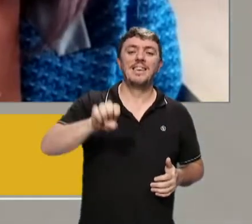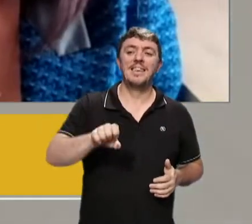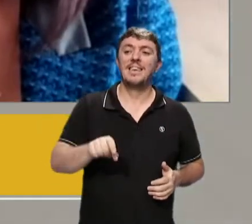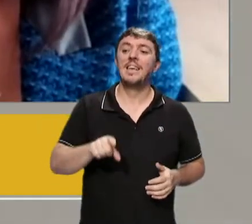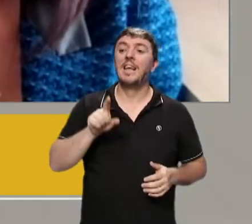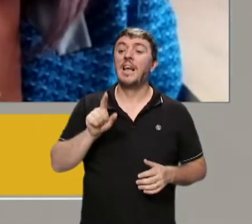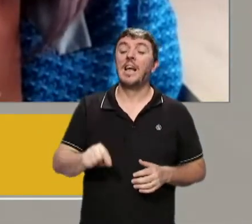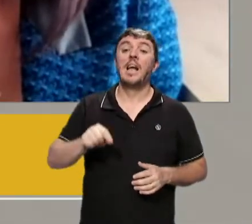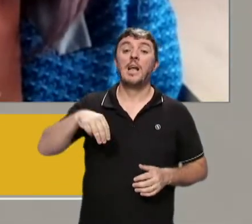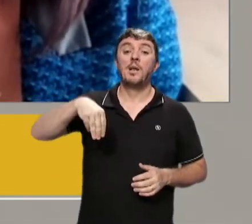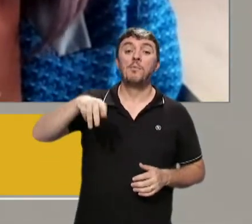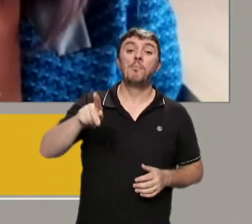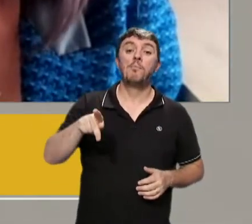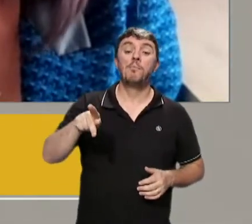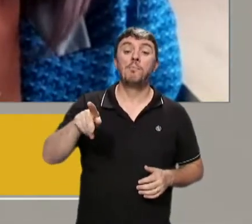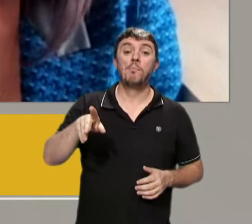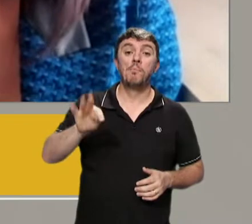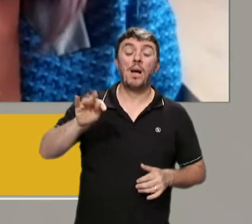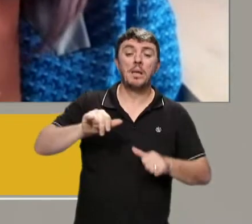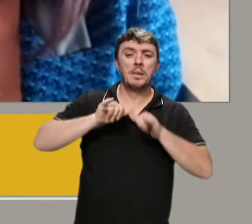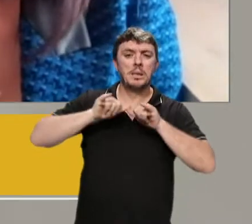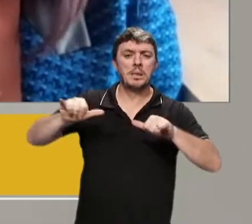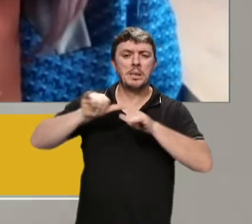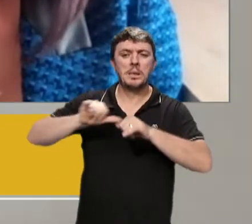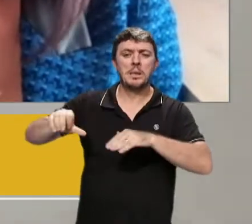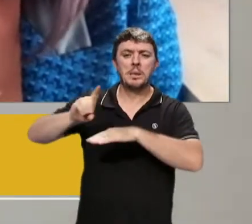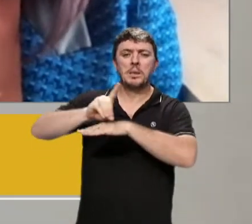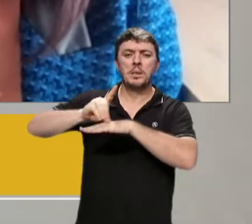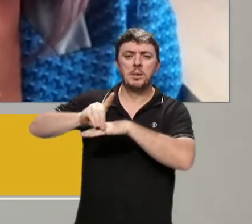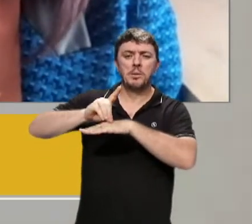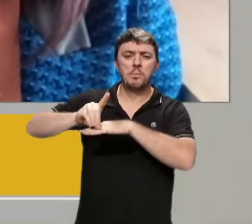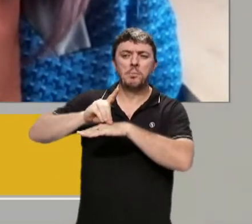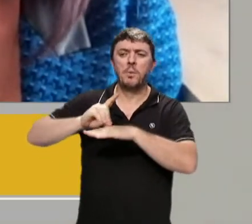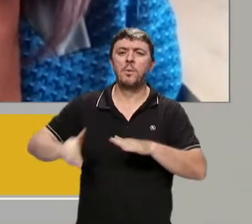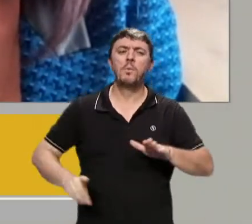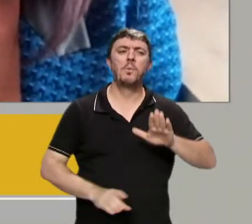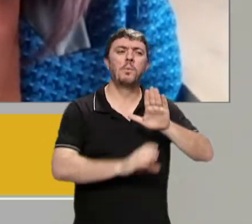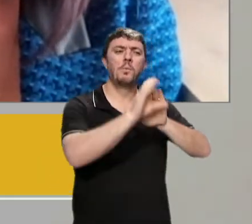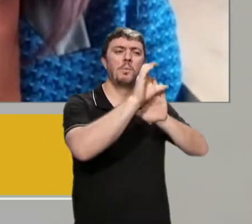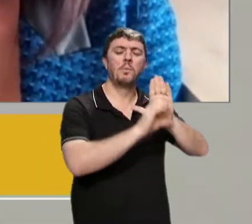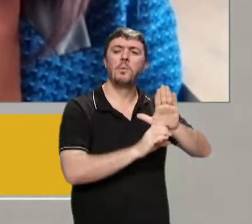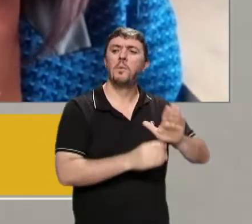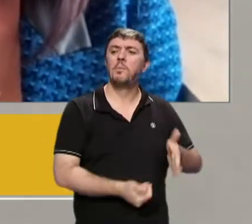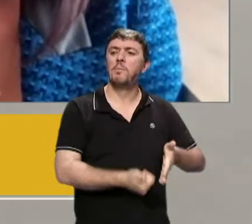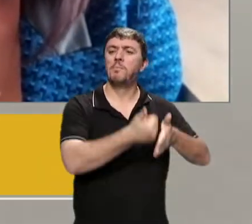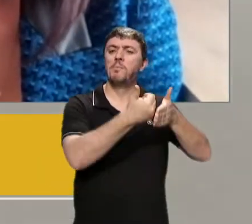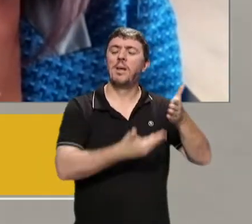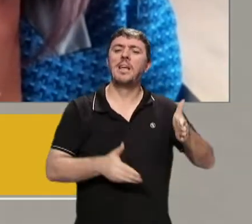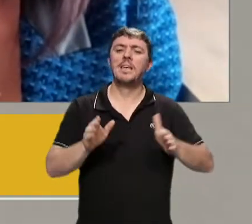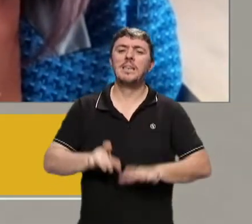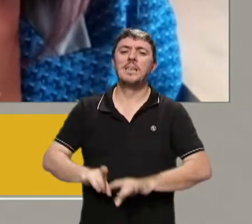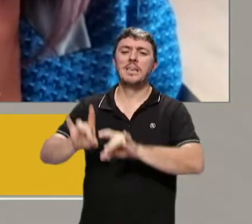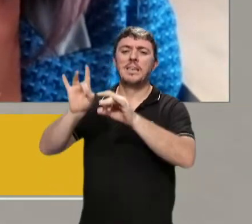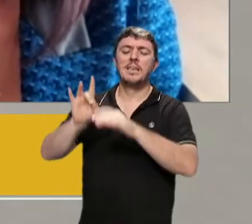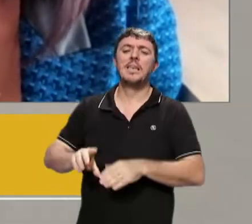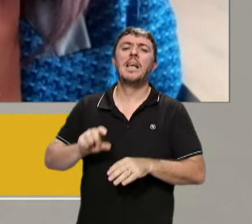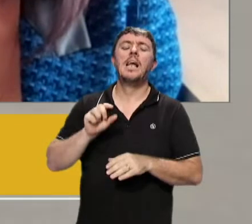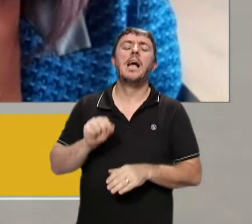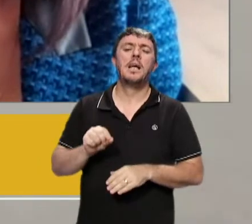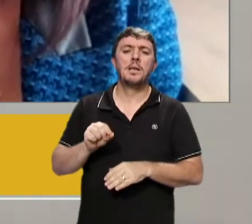especialista em marketing de influência digital. Aliás, o currículo da Aline é ótimo. Olha, a Aline é especialista em marketing de influência